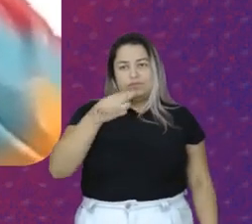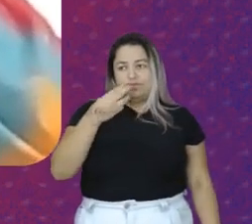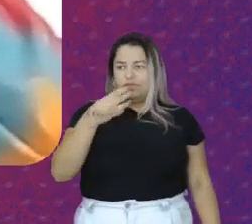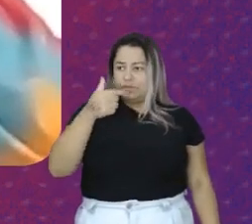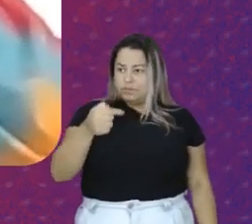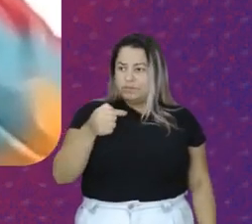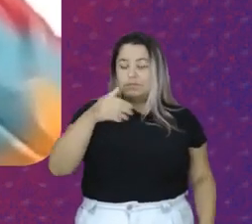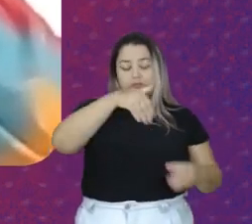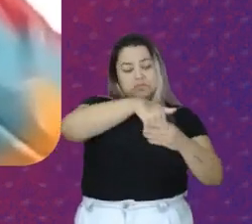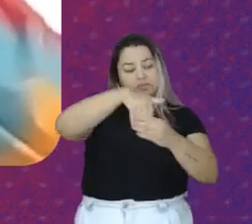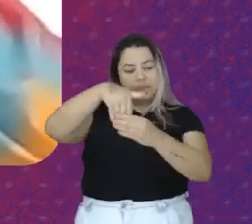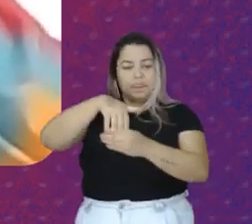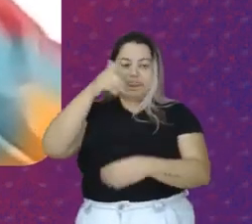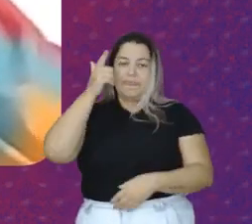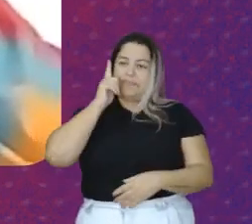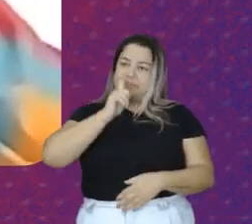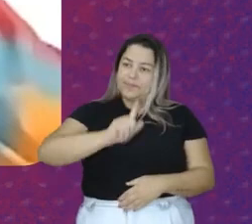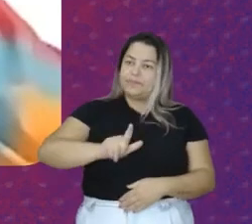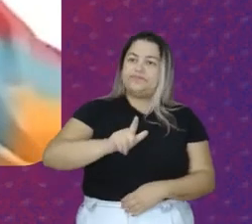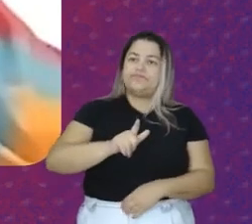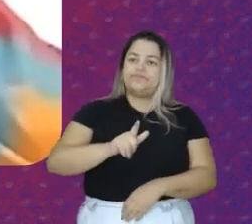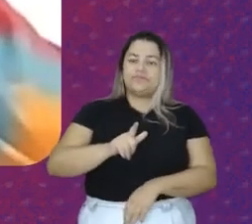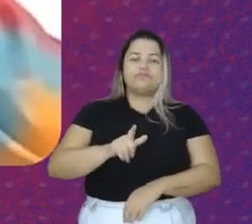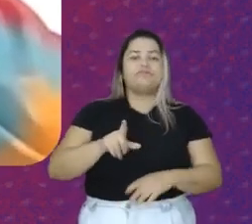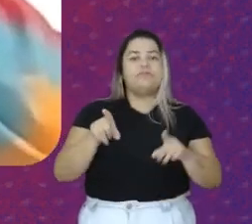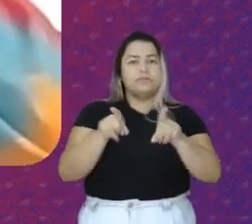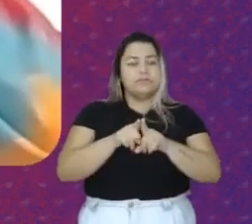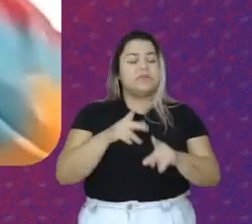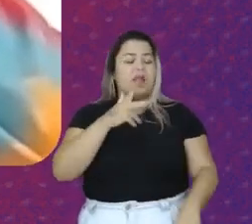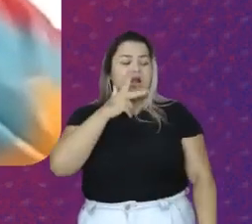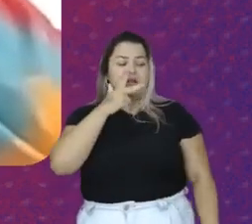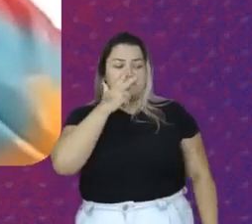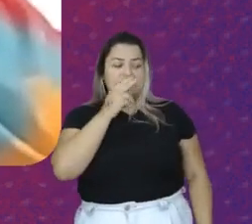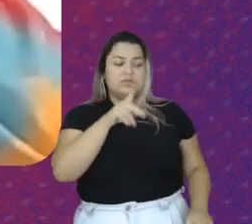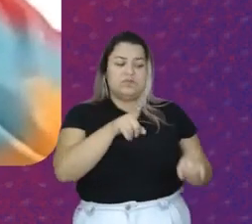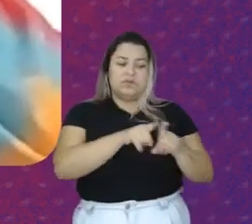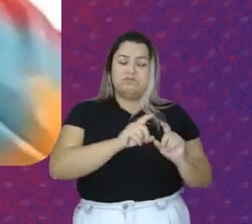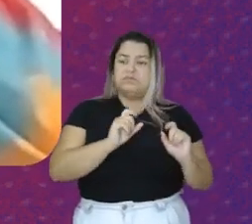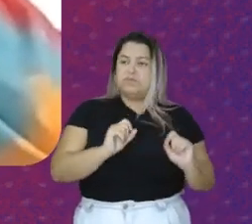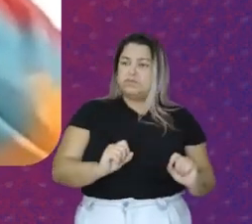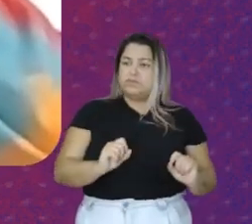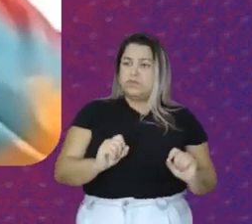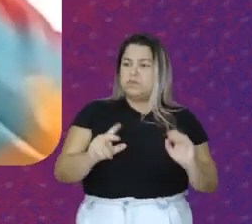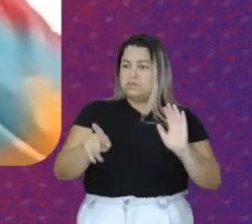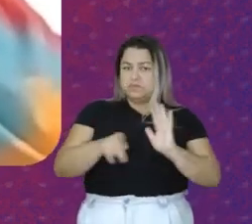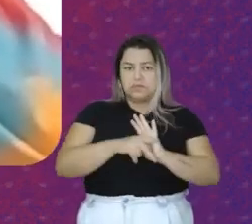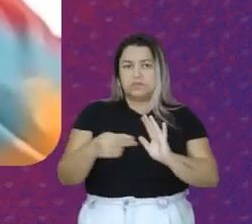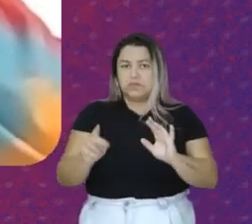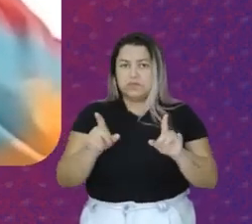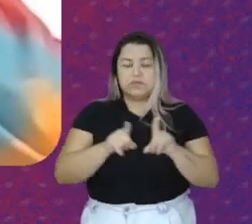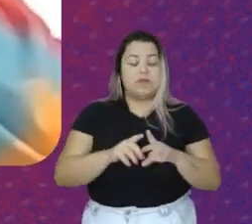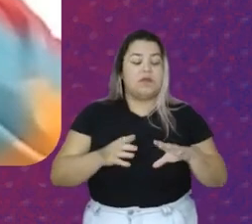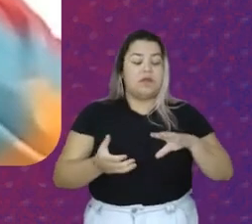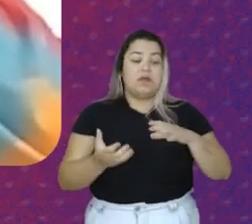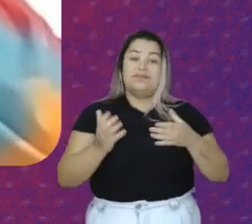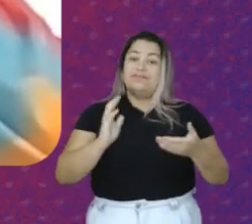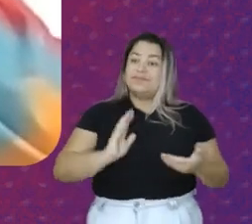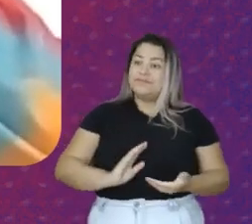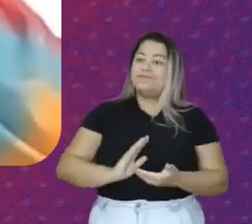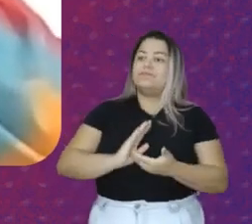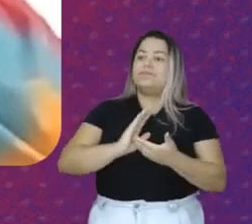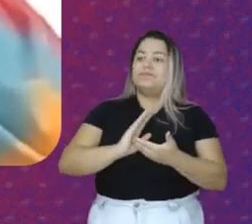votos. Nós conseguimos desbancar uma elite coronelista que acha que é dono da chave da porteira. E na Câmara, eu